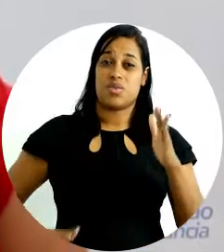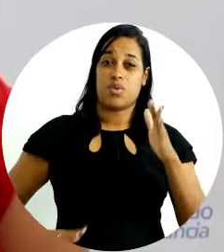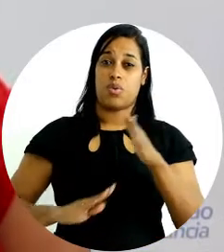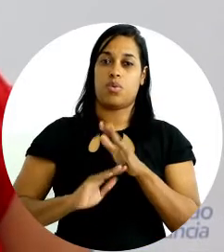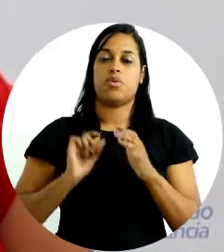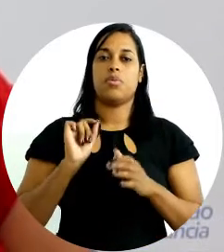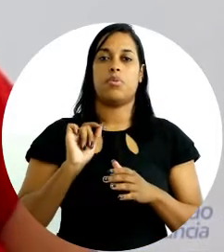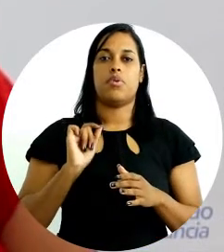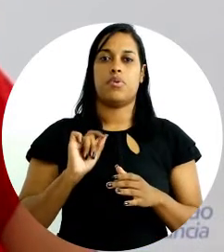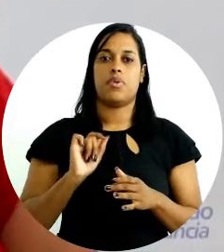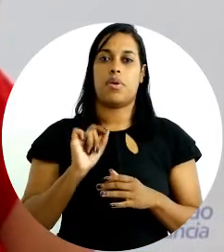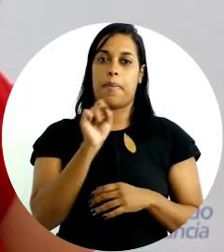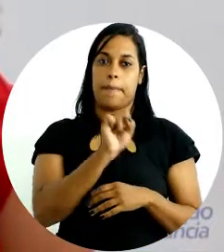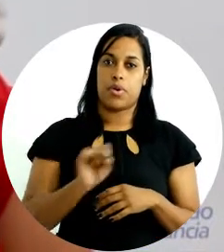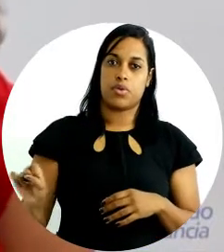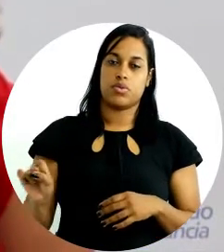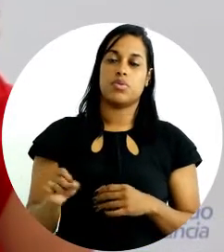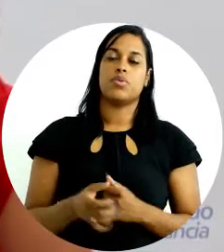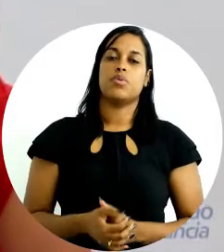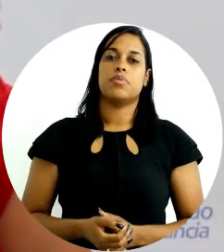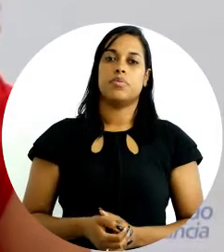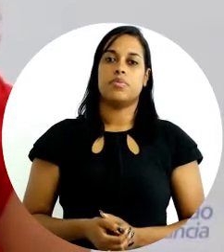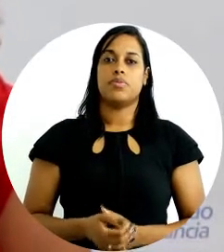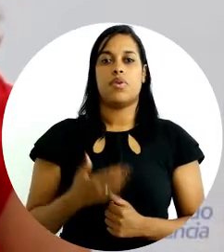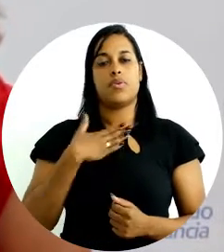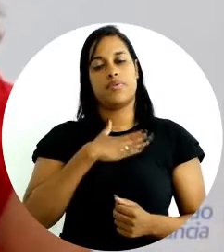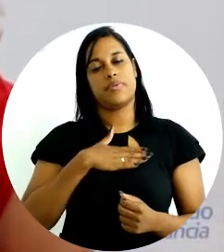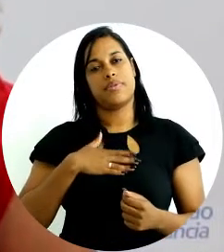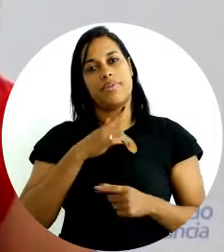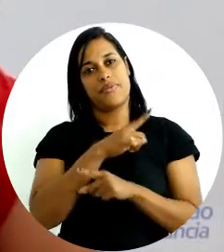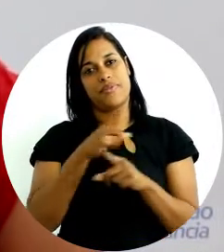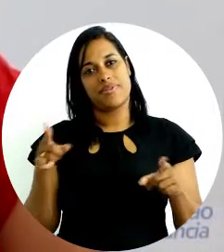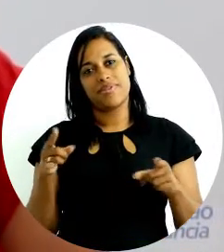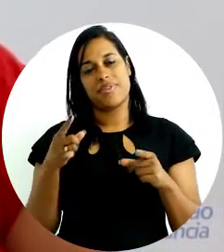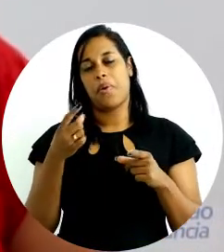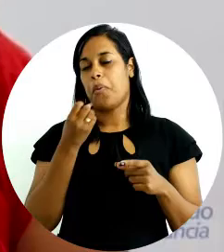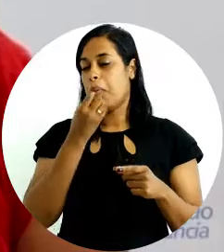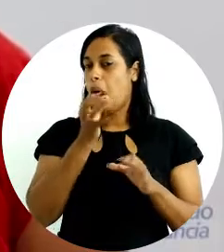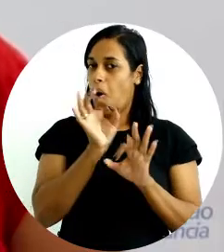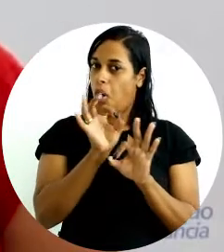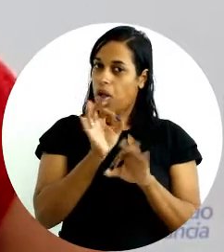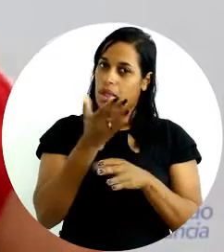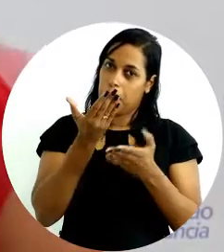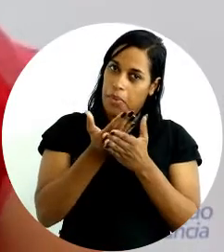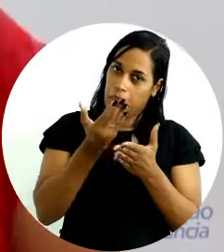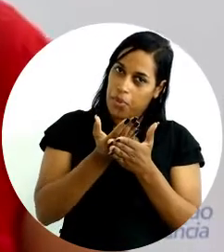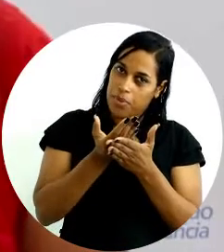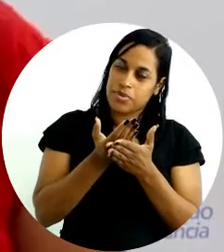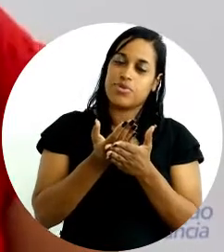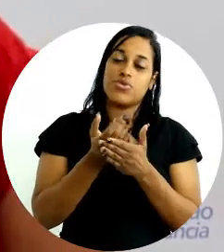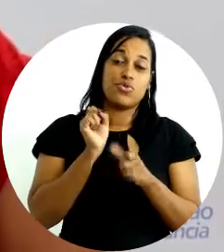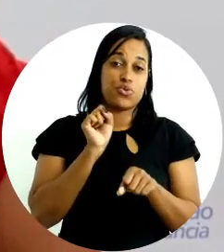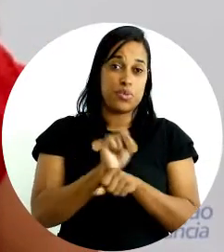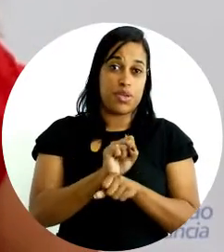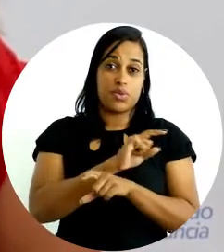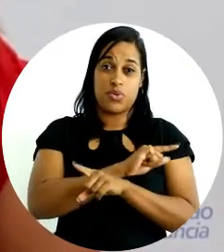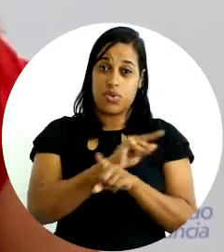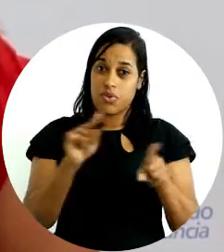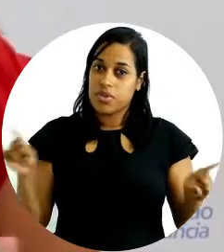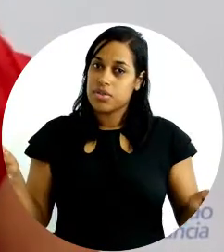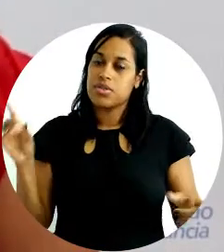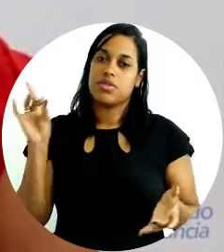Nesse último módulo, eu quero desejar a vocês um excelente curso. Espero